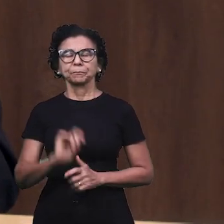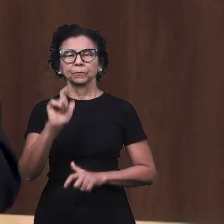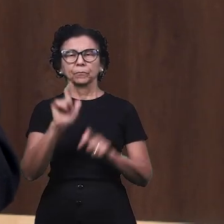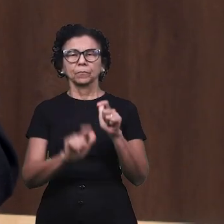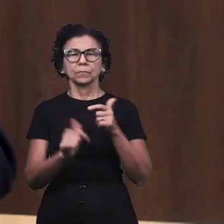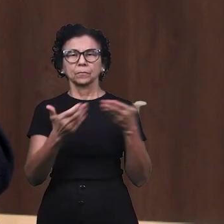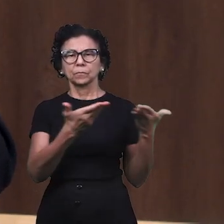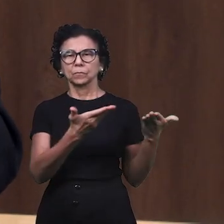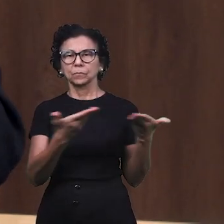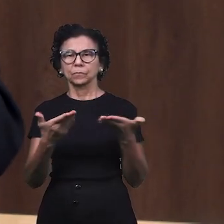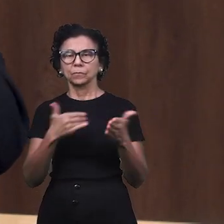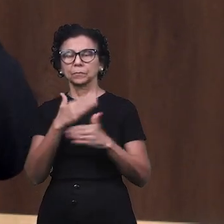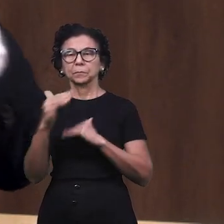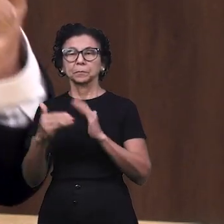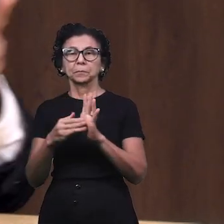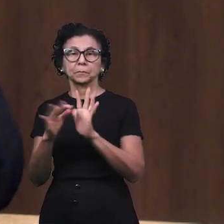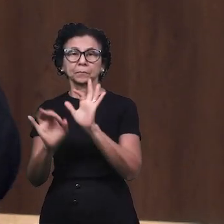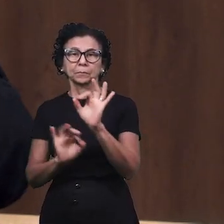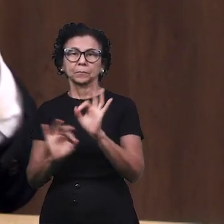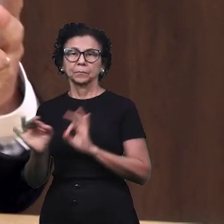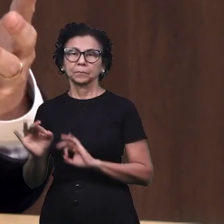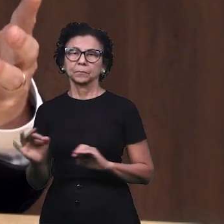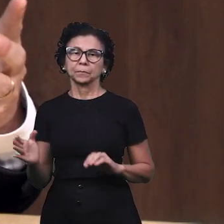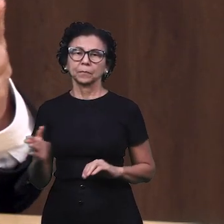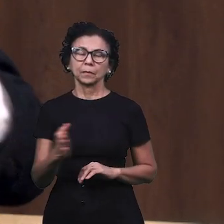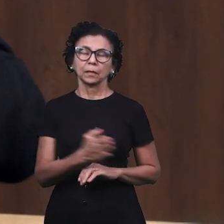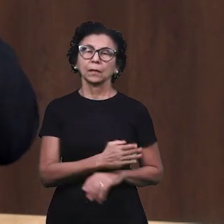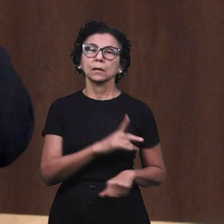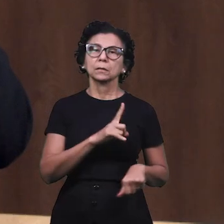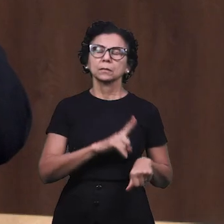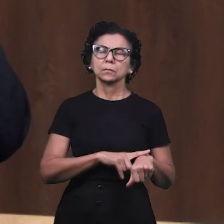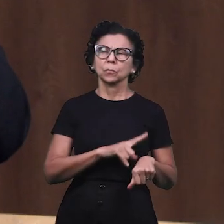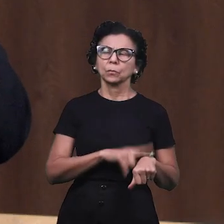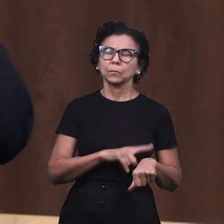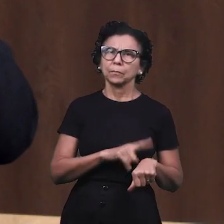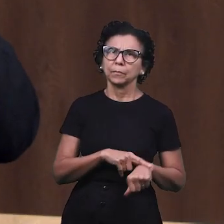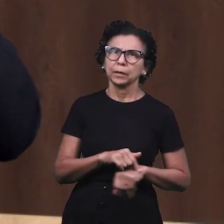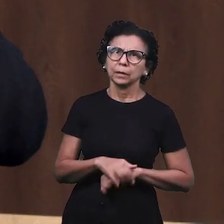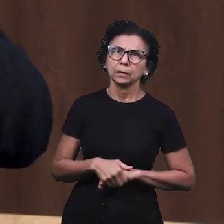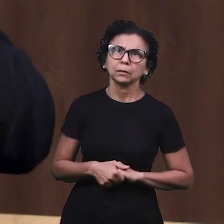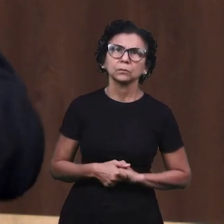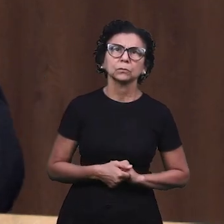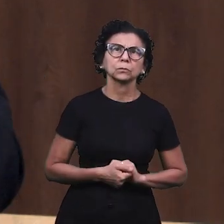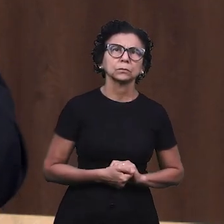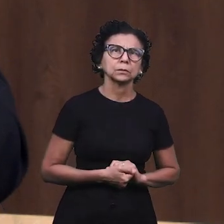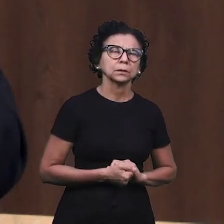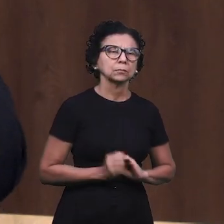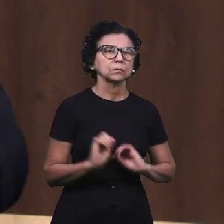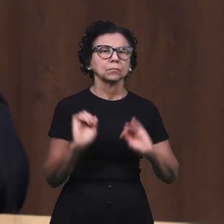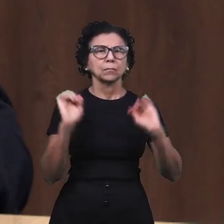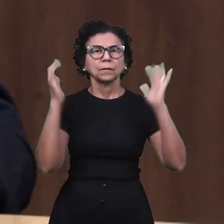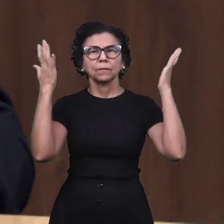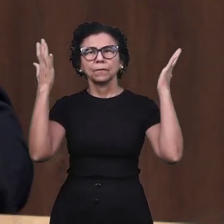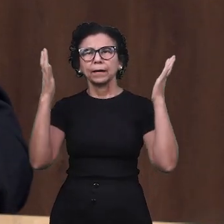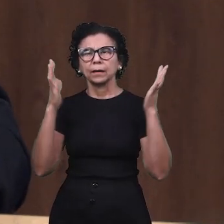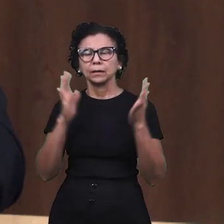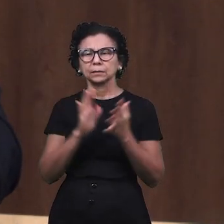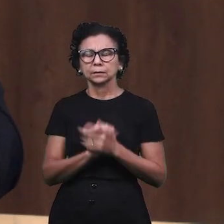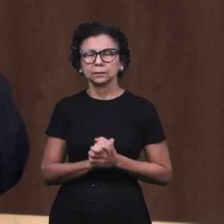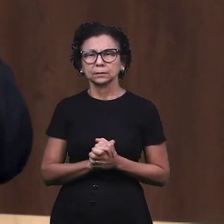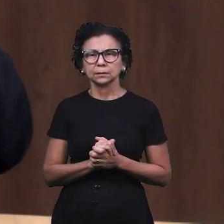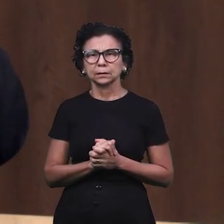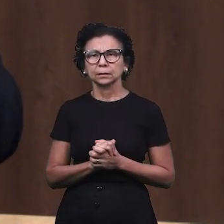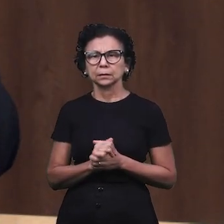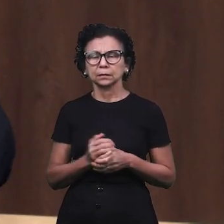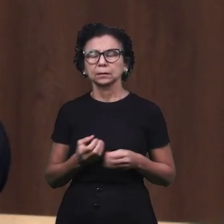momento do calor do meio-dia, né? Eu comerei com eles no meio-dia. O banquete foi servido no momento do meio-dia.